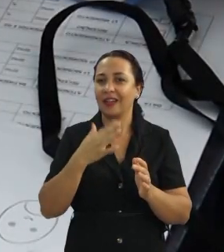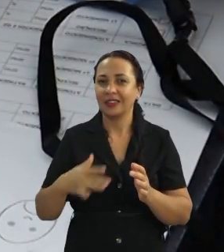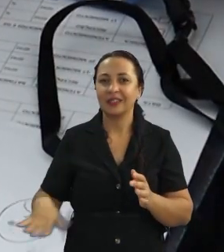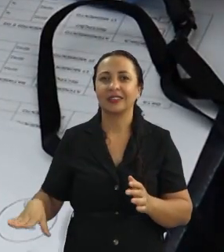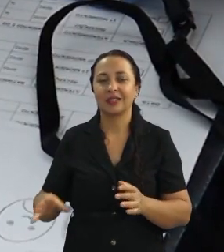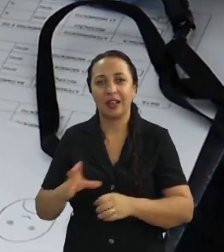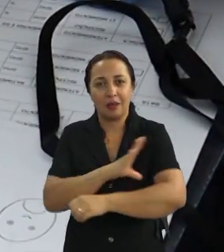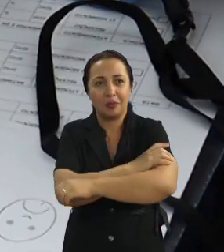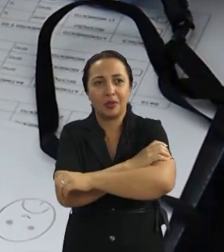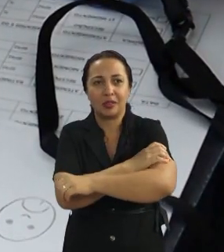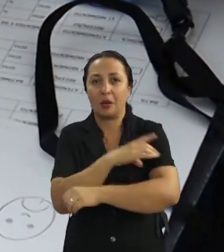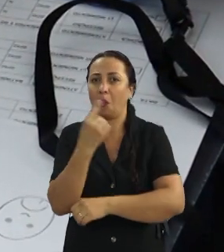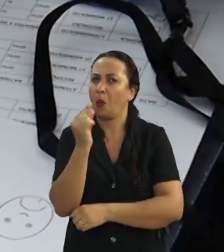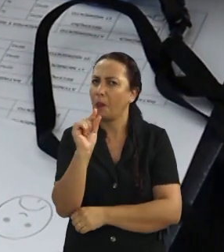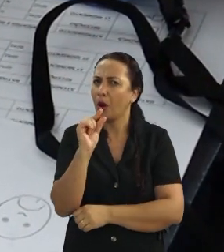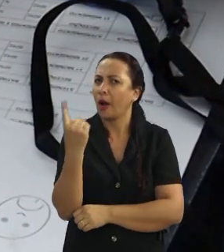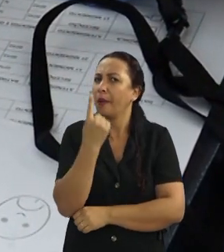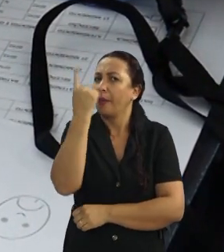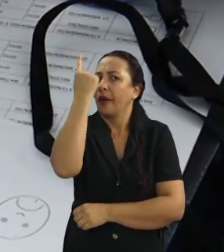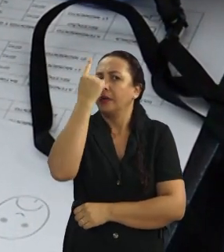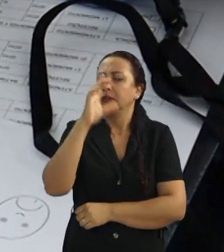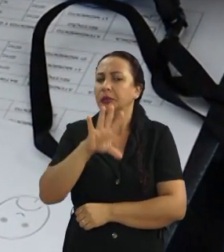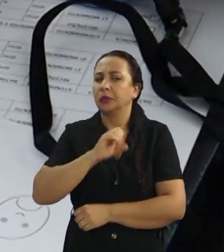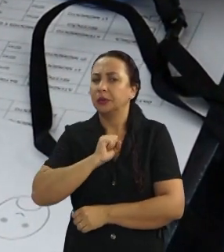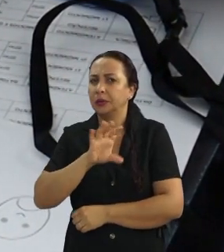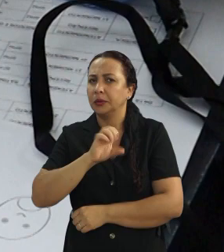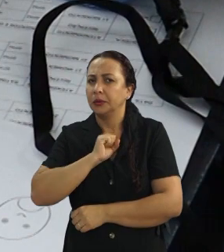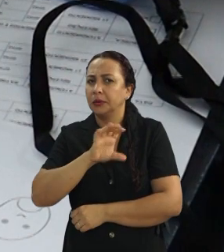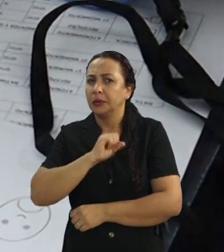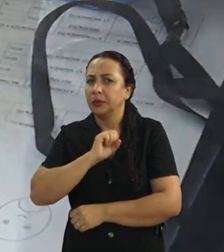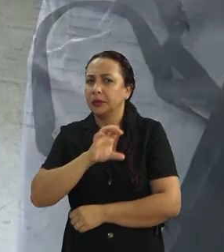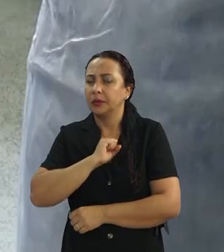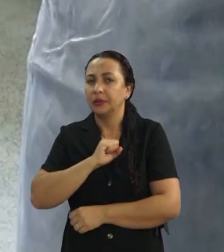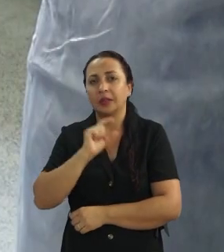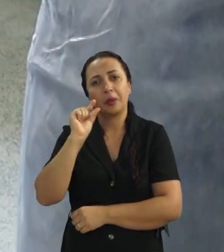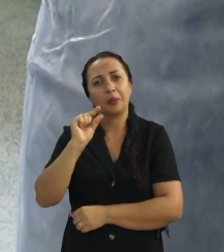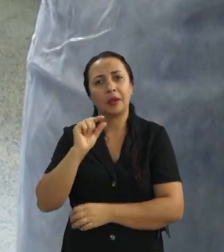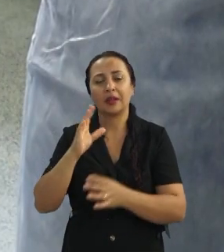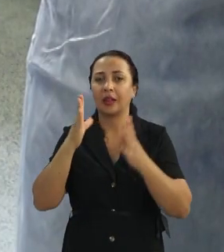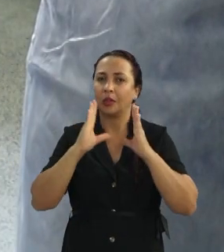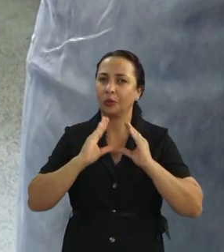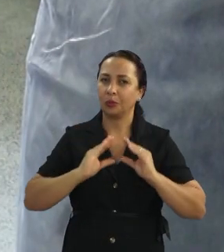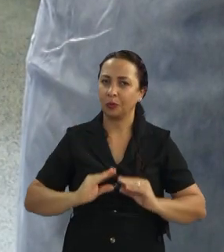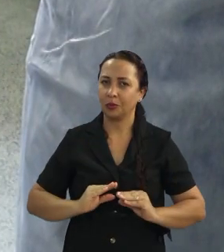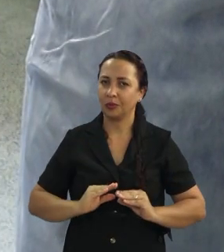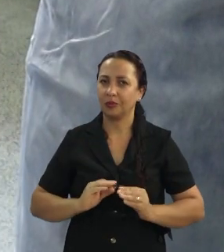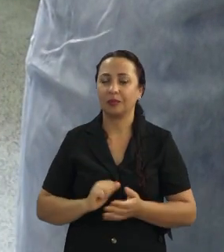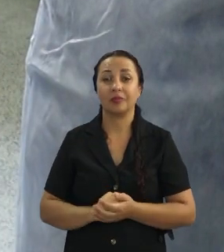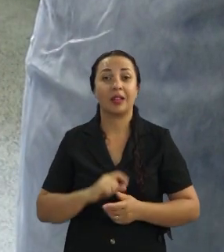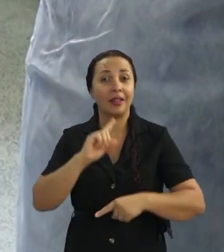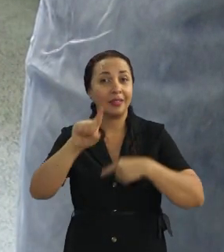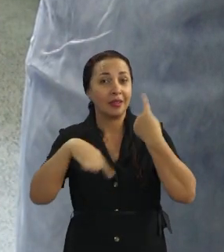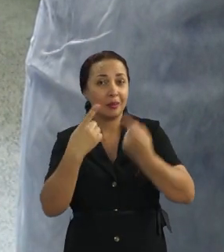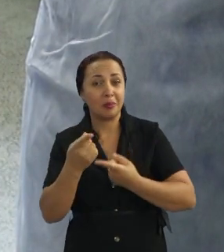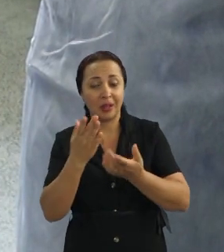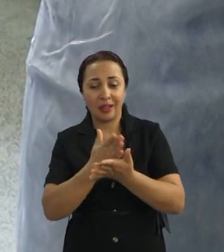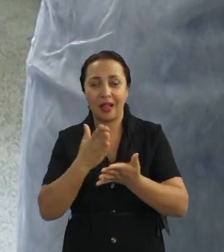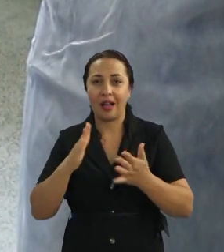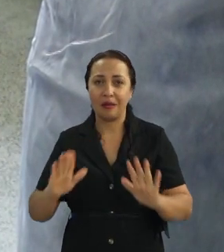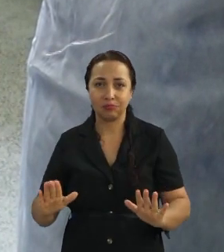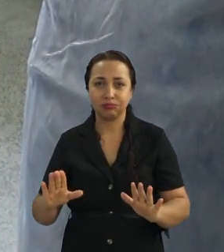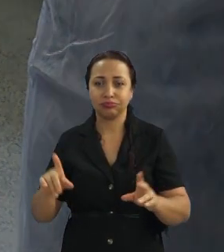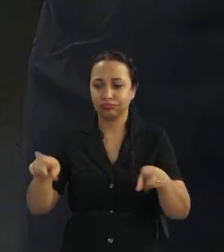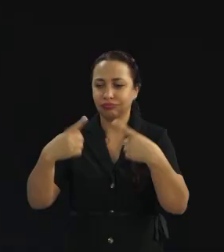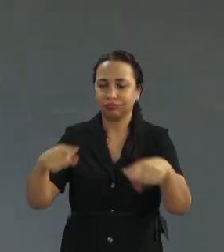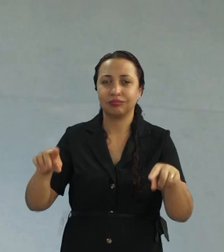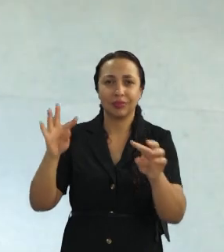crianças estão com o nível de pressão arterial um pouco mais elevada. A oxigenação e os batimentos cardíacos estão um pouco mais caídos. E depois que